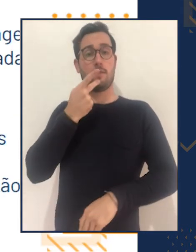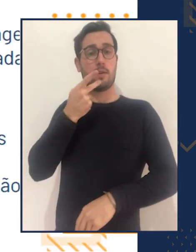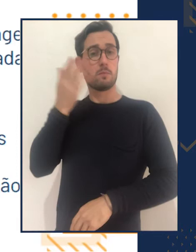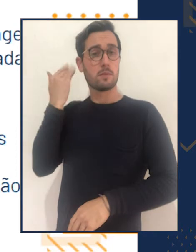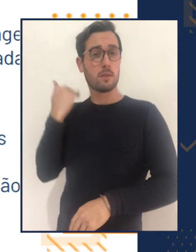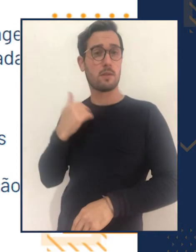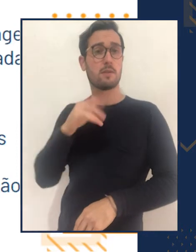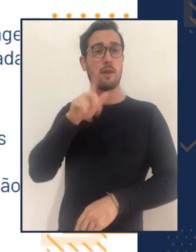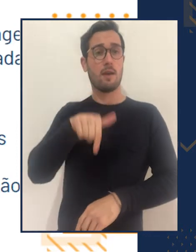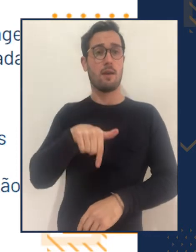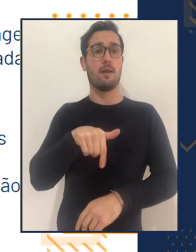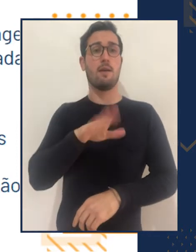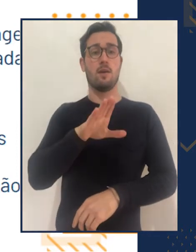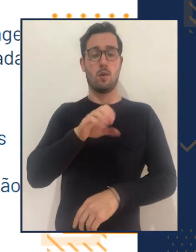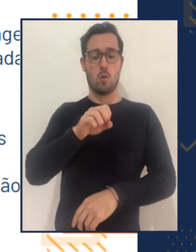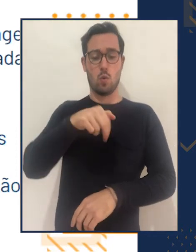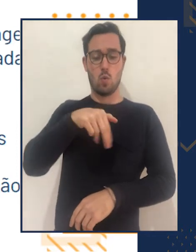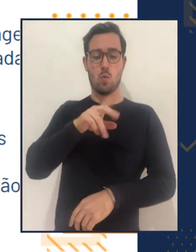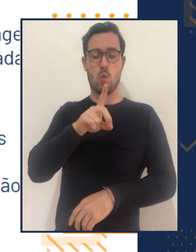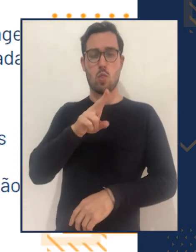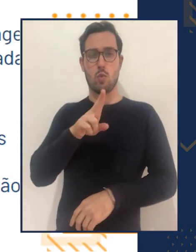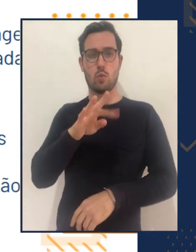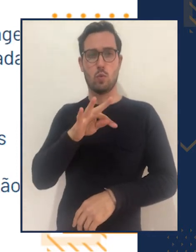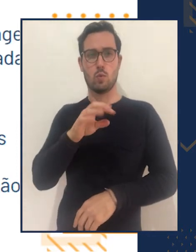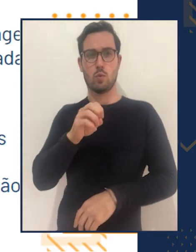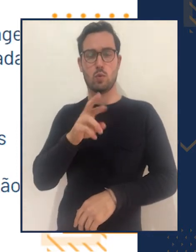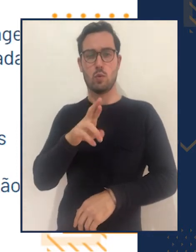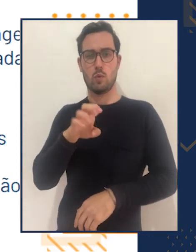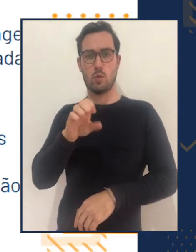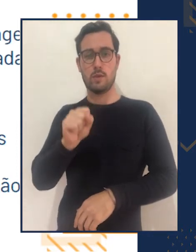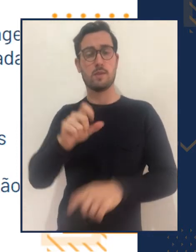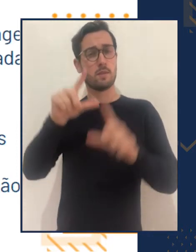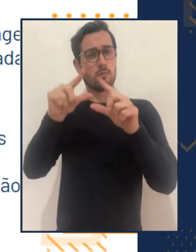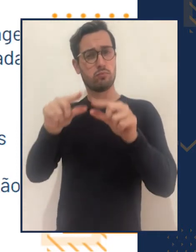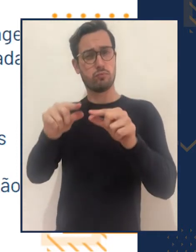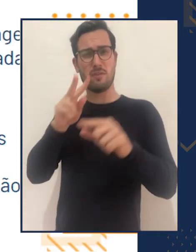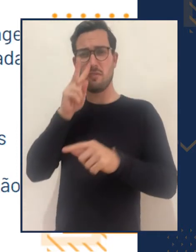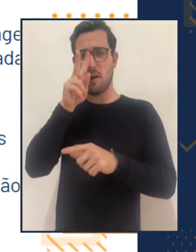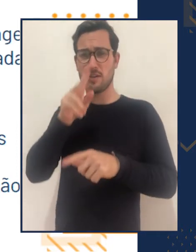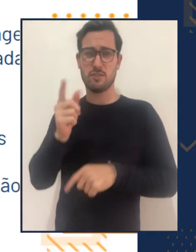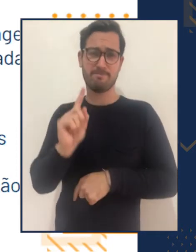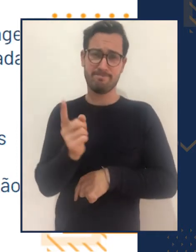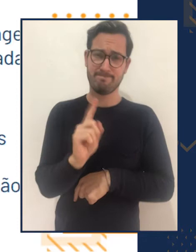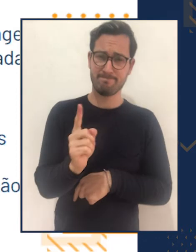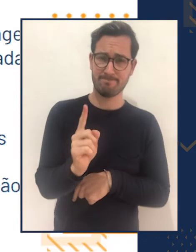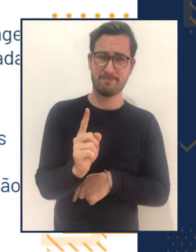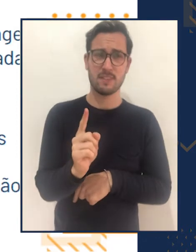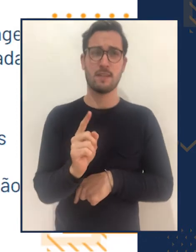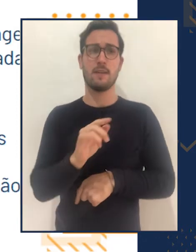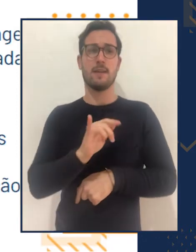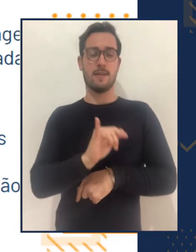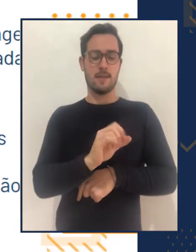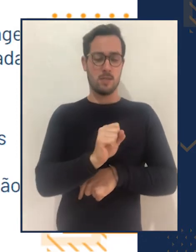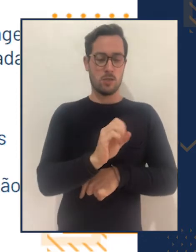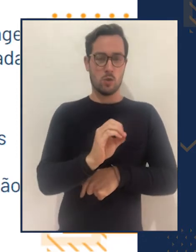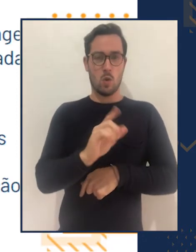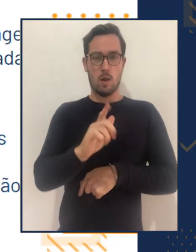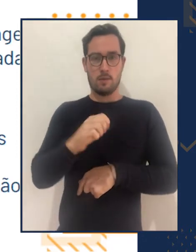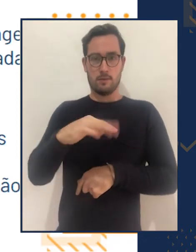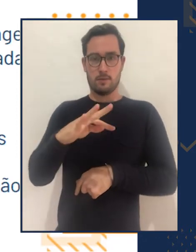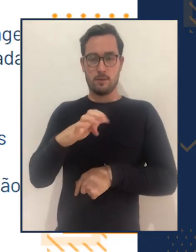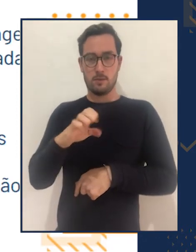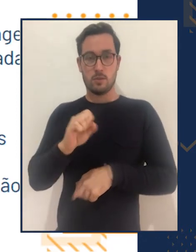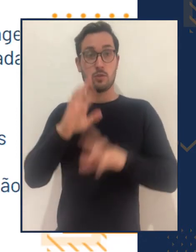como comentamos antes, condutores, isolantes e semicondutores. Condutores oferecem baixa resistência à corrente. Os